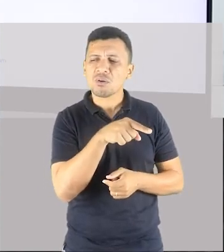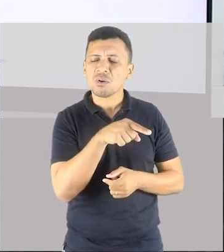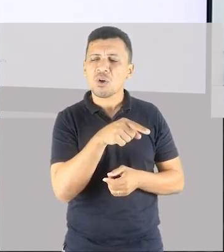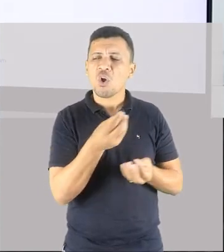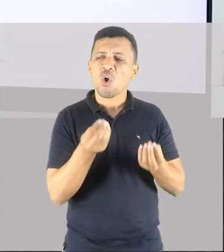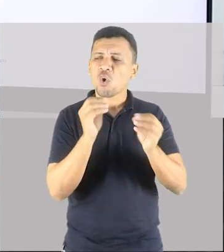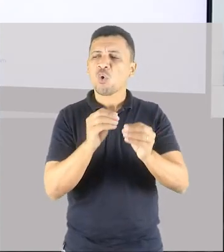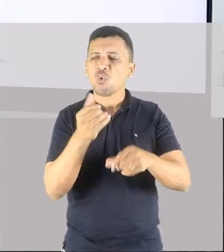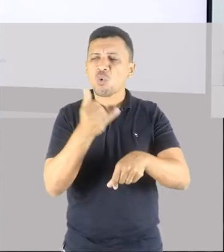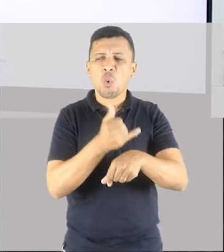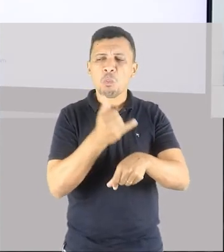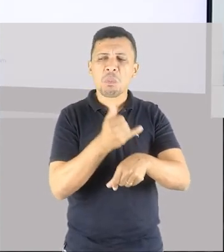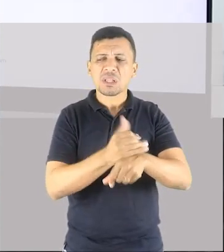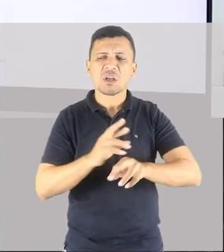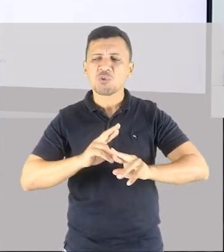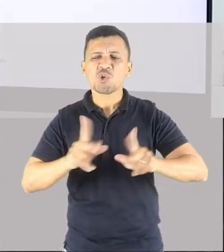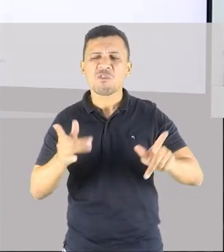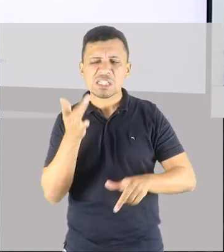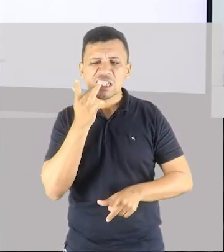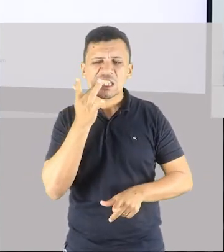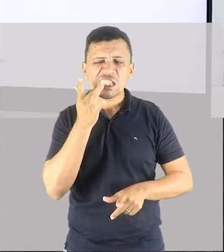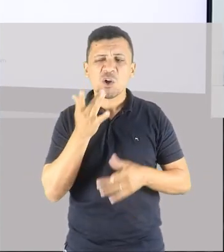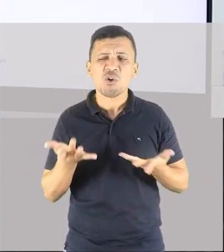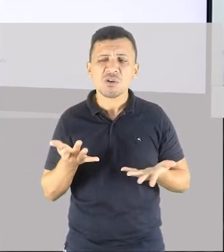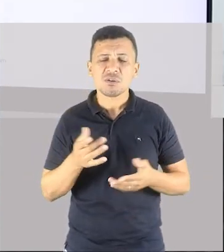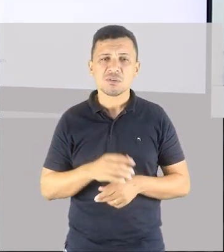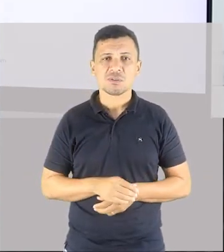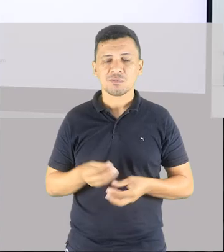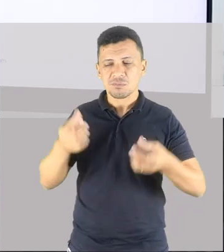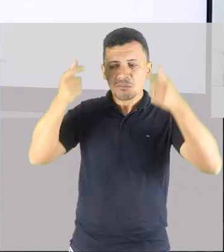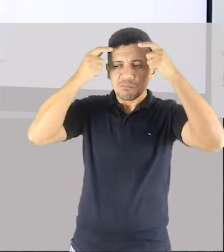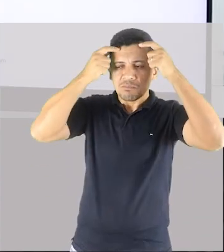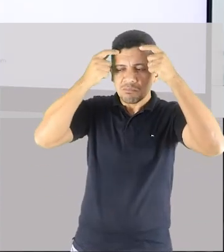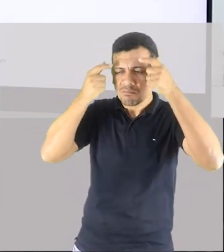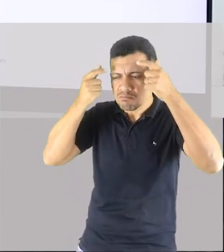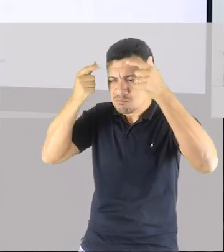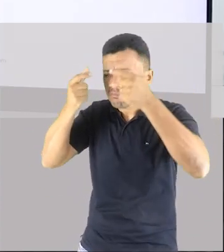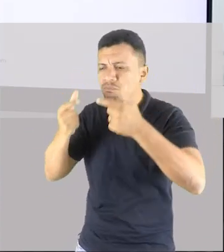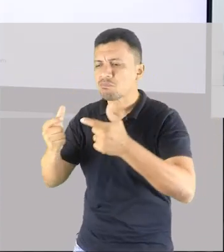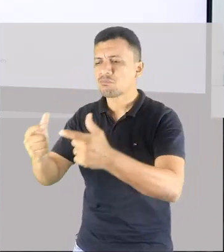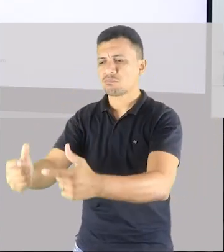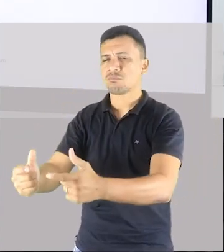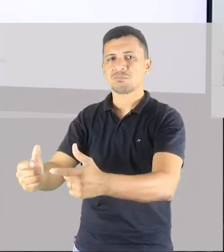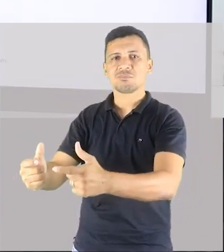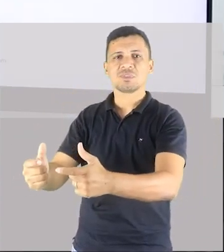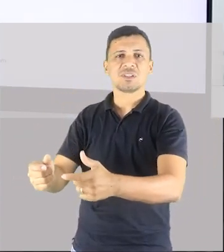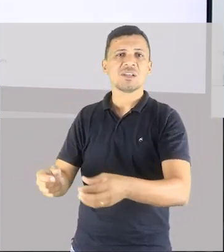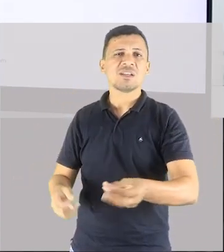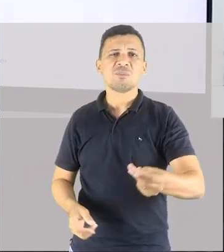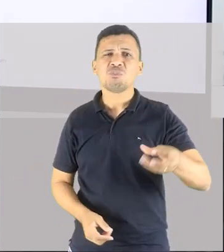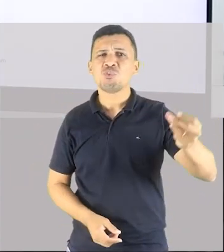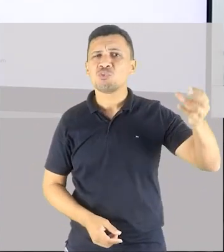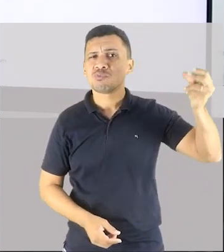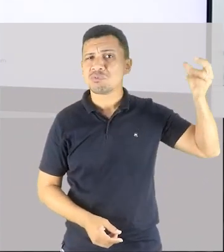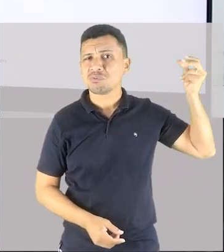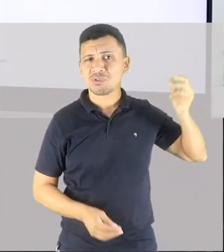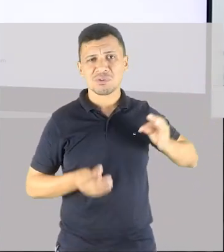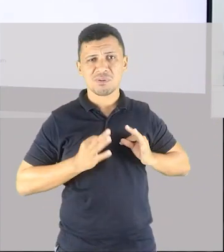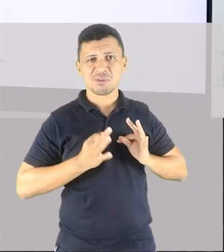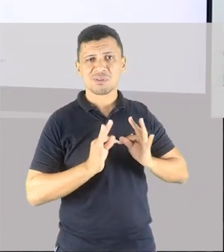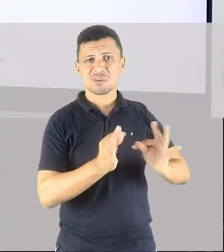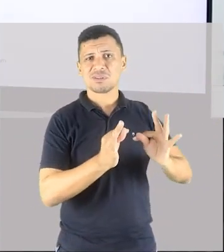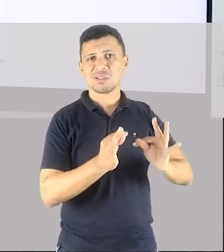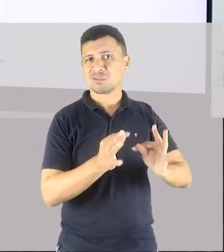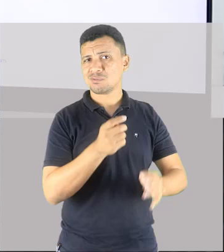colocou outro metal que não seja só ouro. Aí entregou para Arquimedes. Só, gente, isso aqui é muito tempo, não se tinha recurso